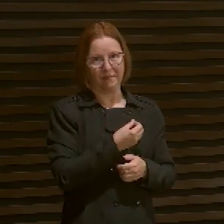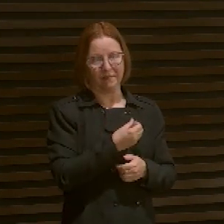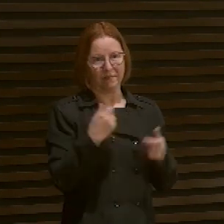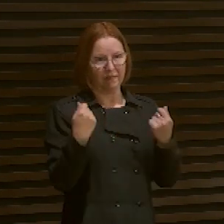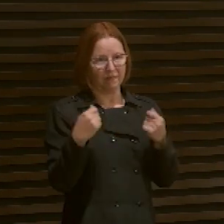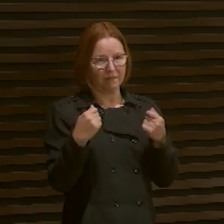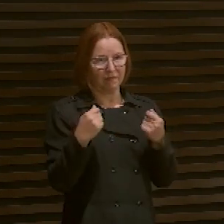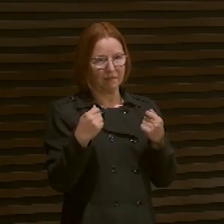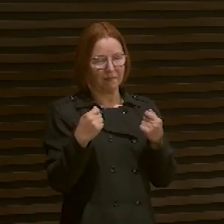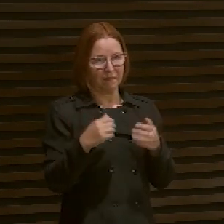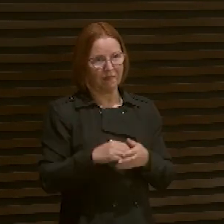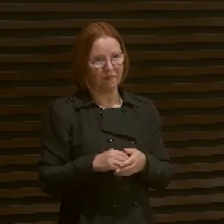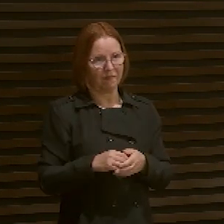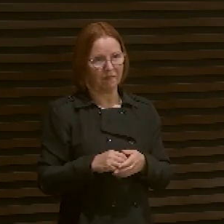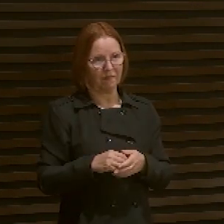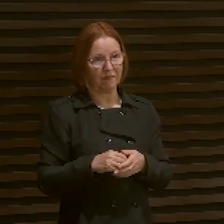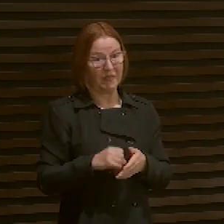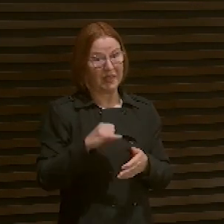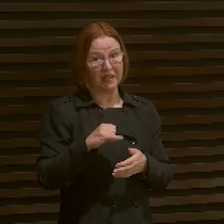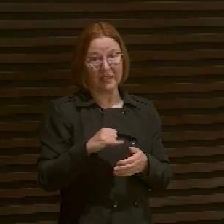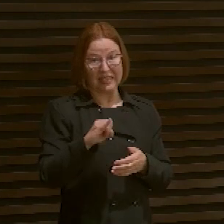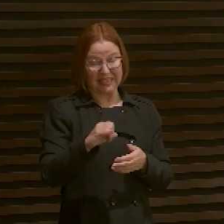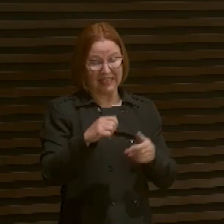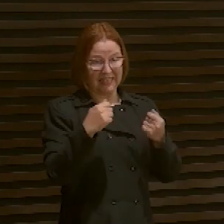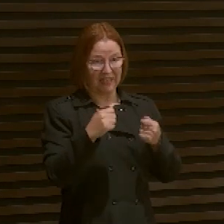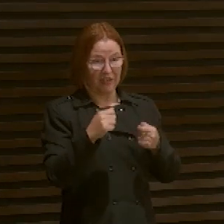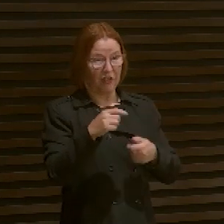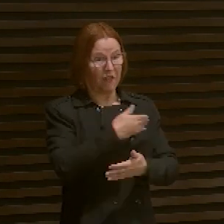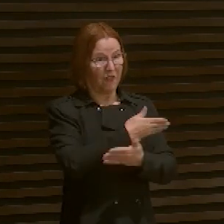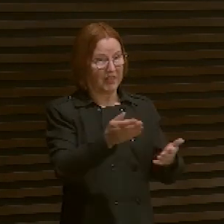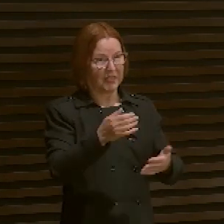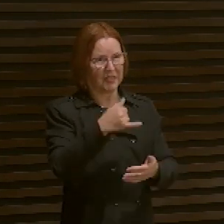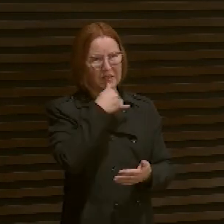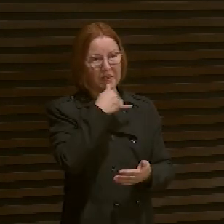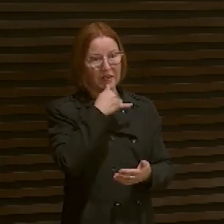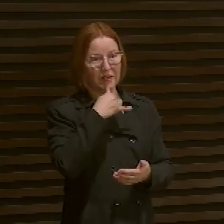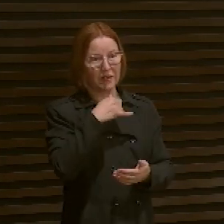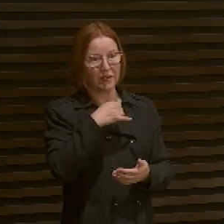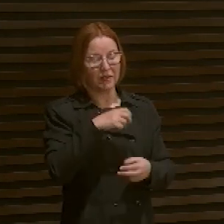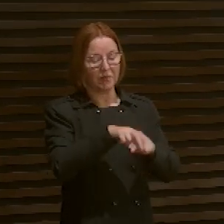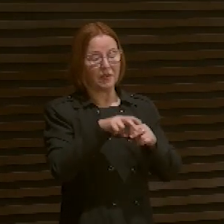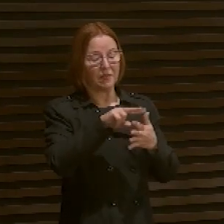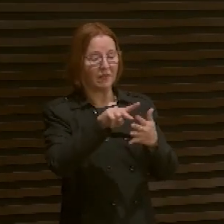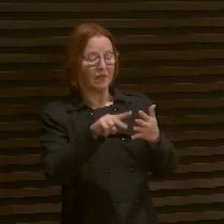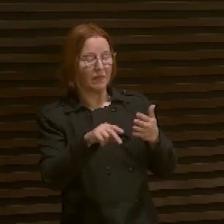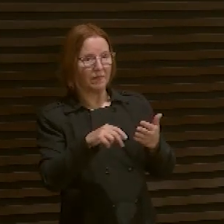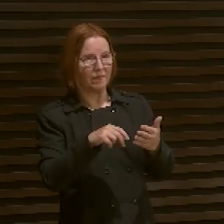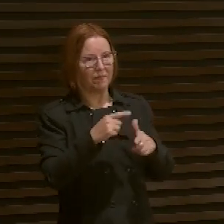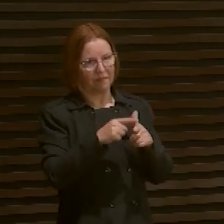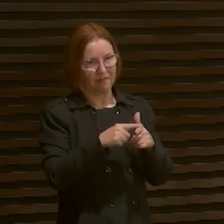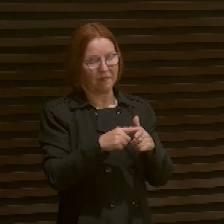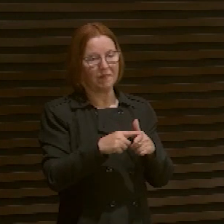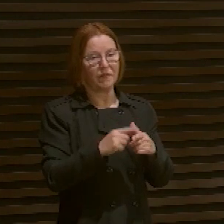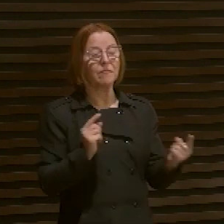Necessário. Se necessário, sejais contristados por várias provações. Para quê? Versículo 7. Para